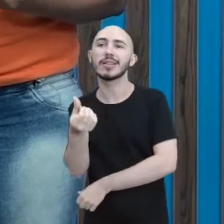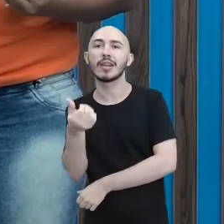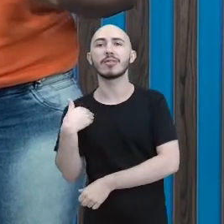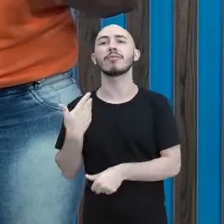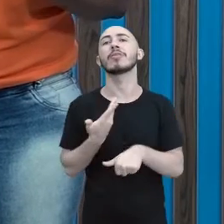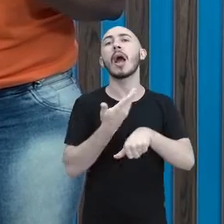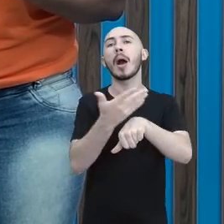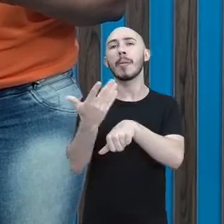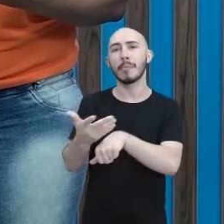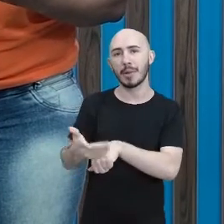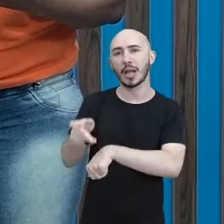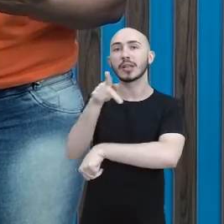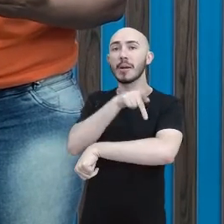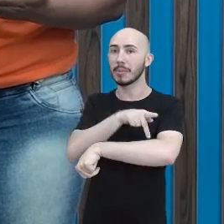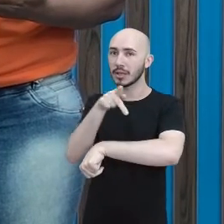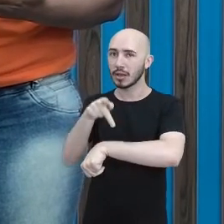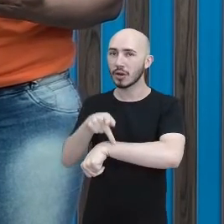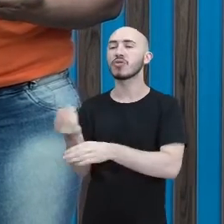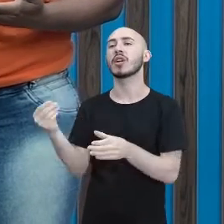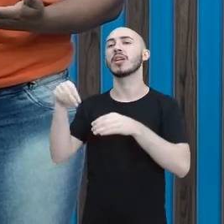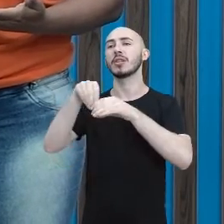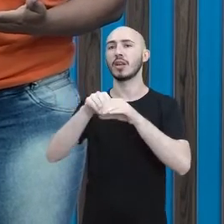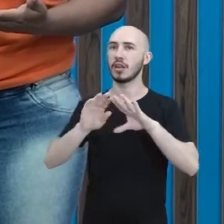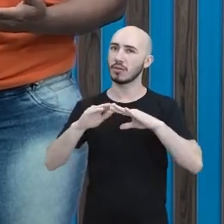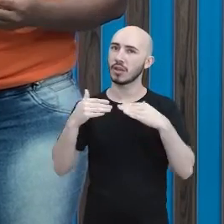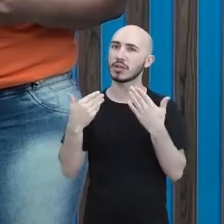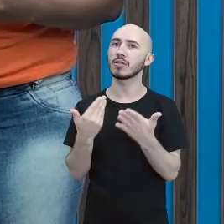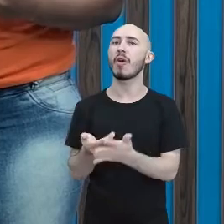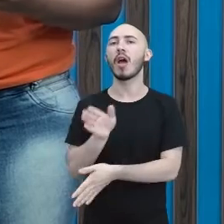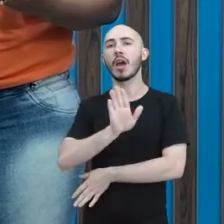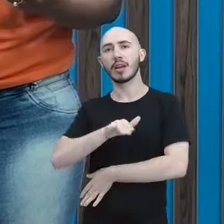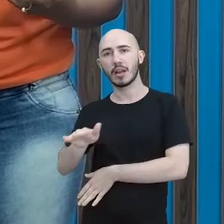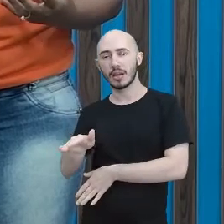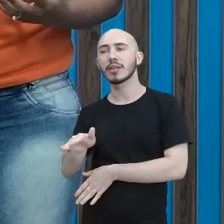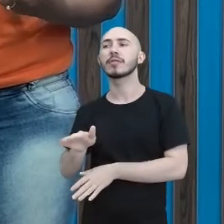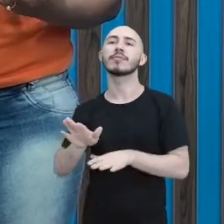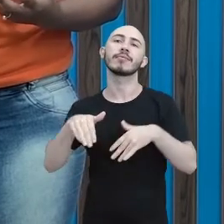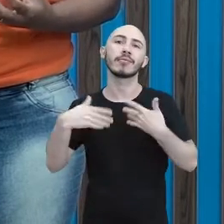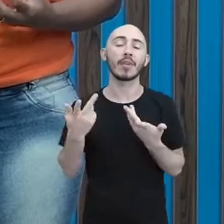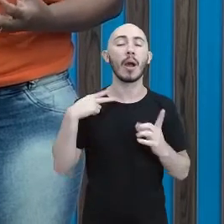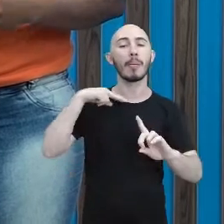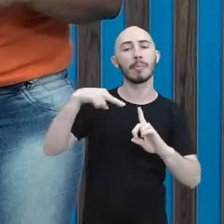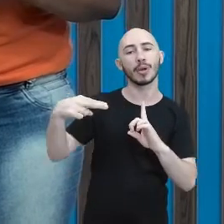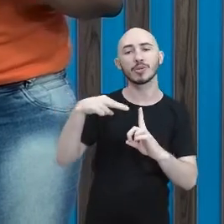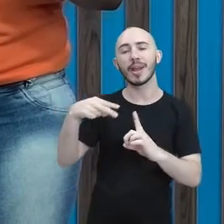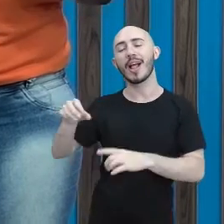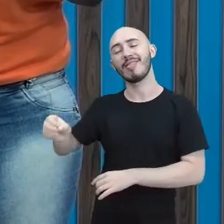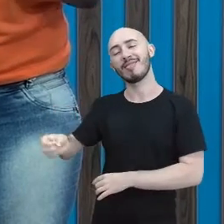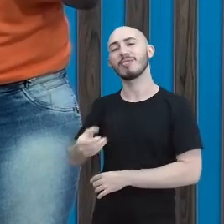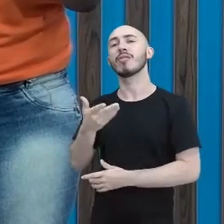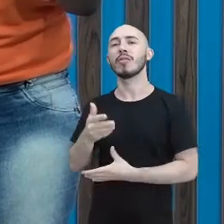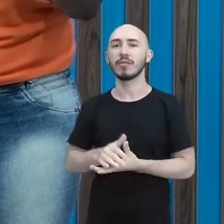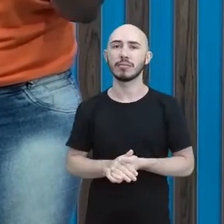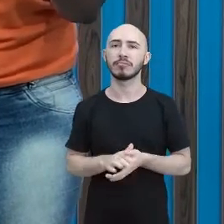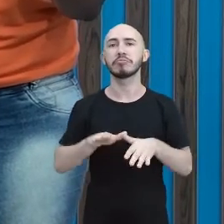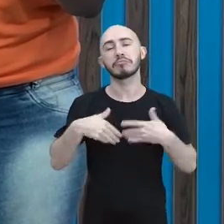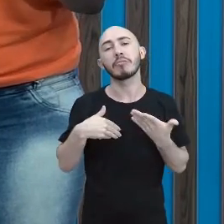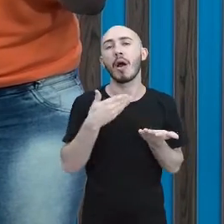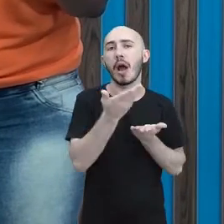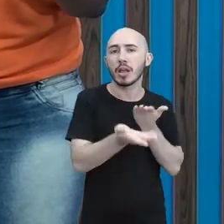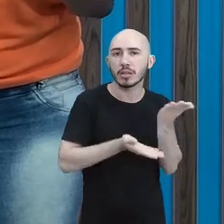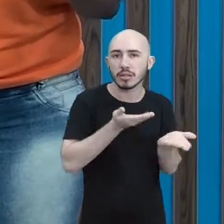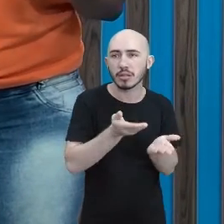pedagógicas foram inseridas na creche e isso trouxe um novo olhar. Além de ser